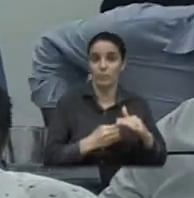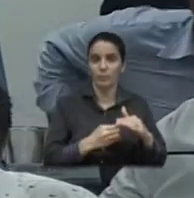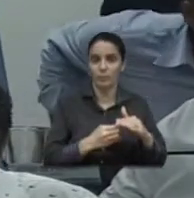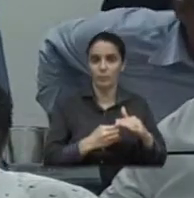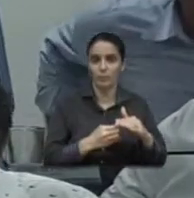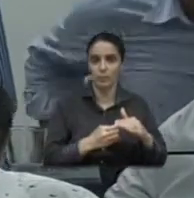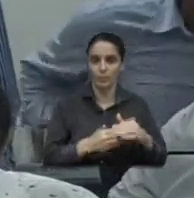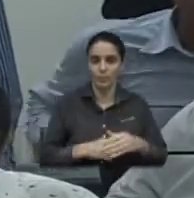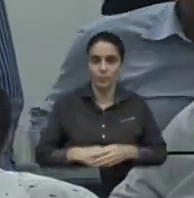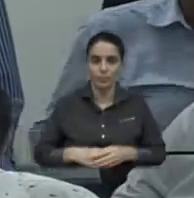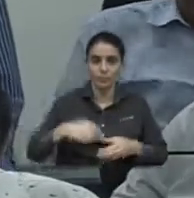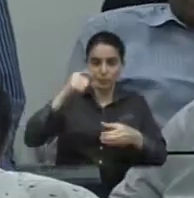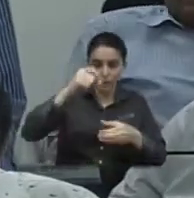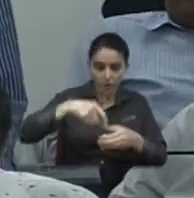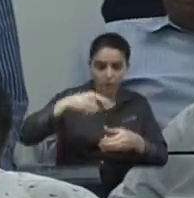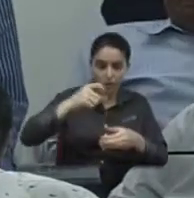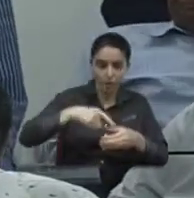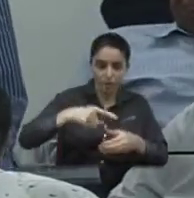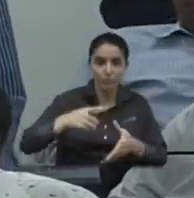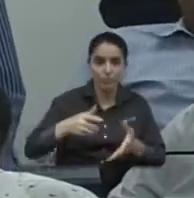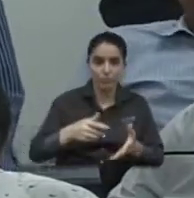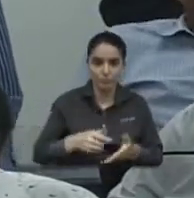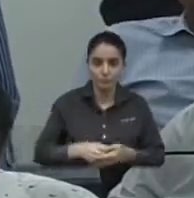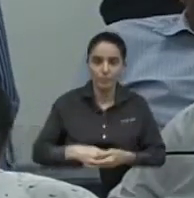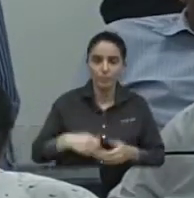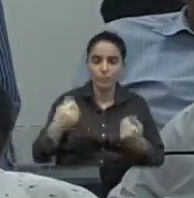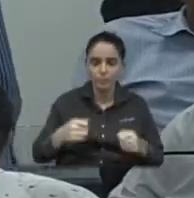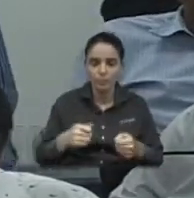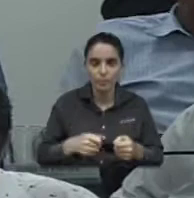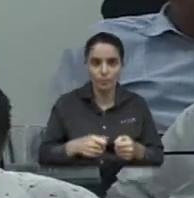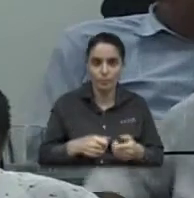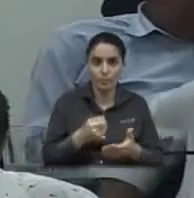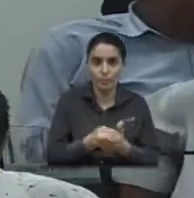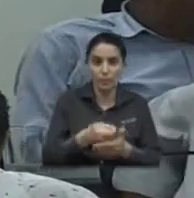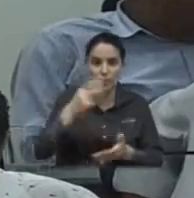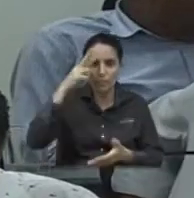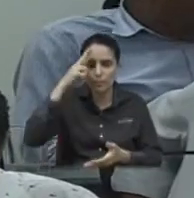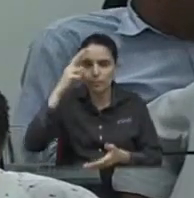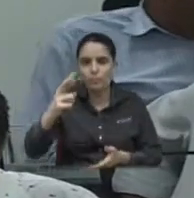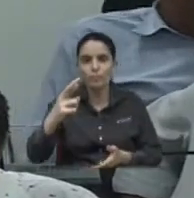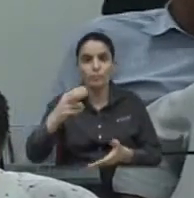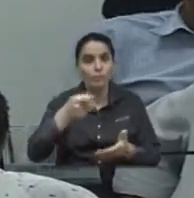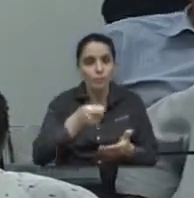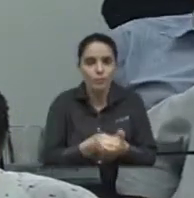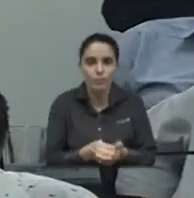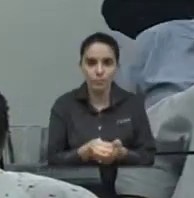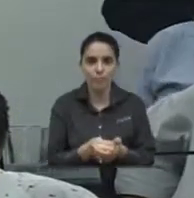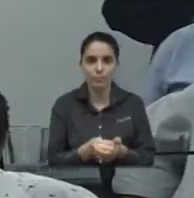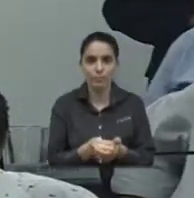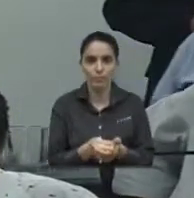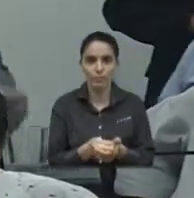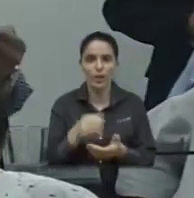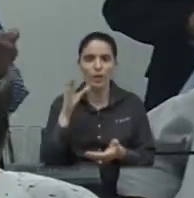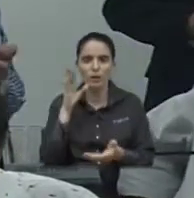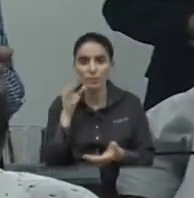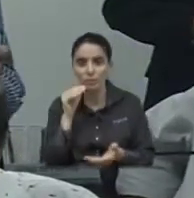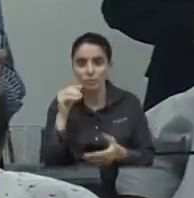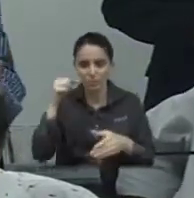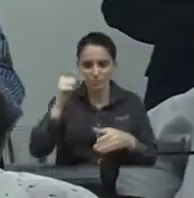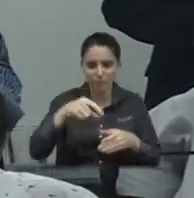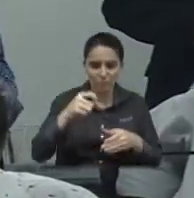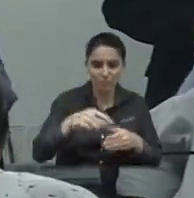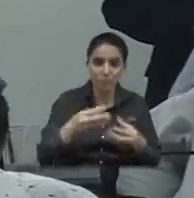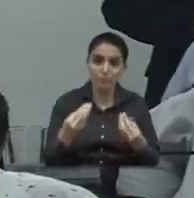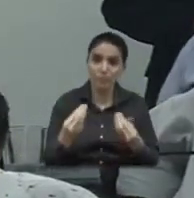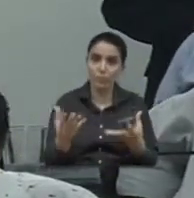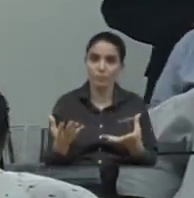ganha, no mínimo. Aí nós vendemos toda o que nós produzimos de primário, que é os minérios,